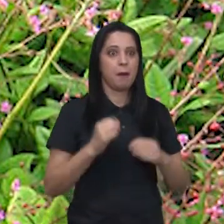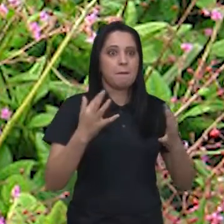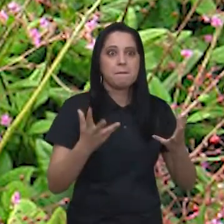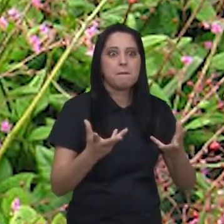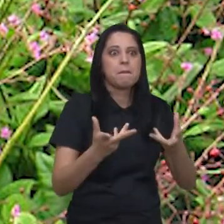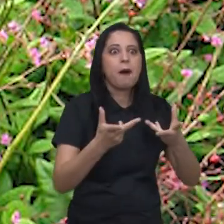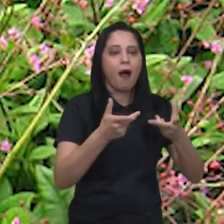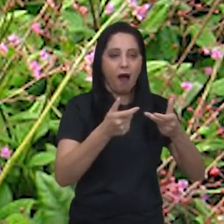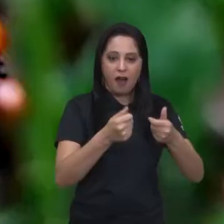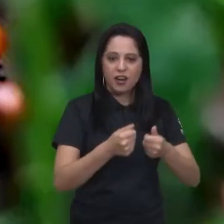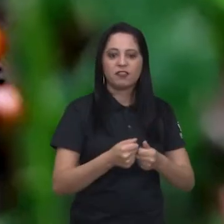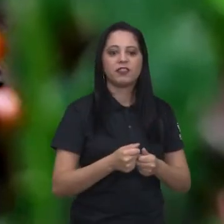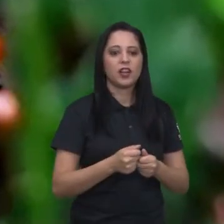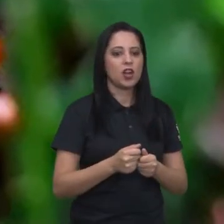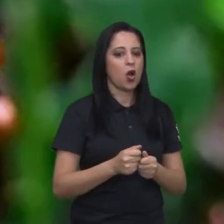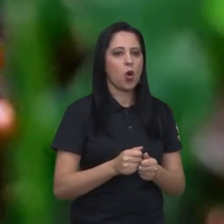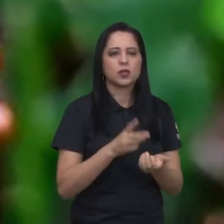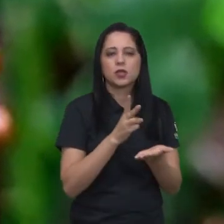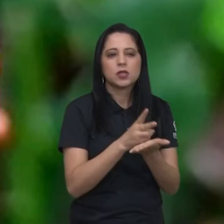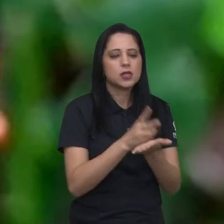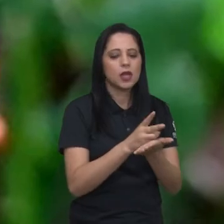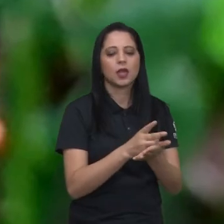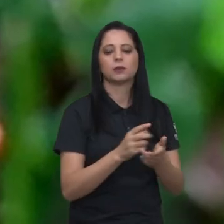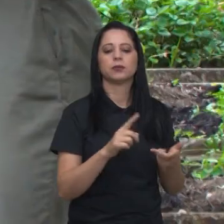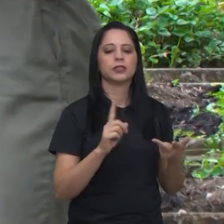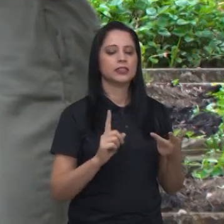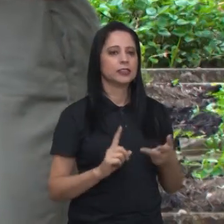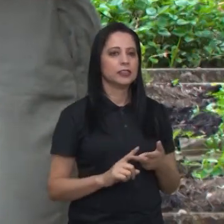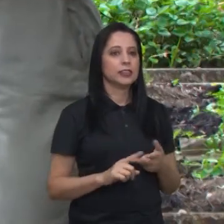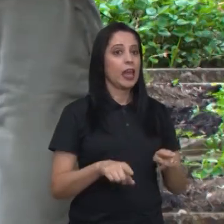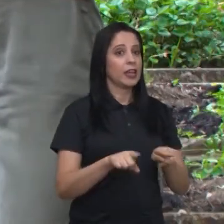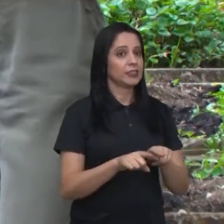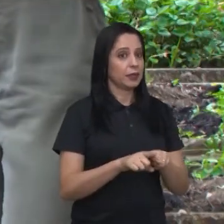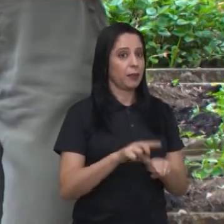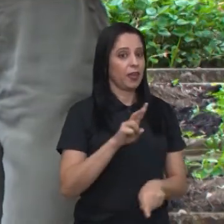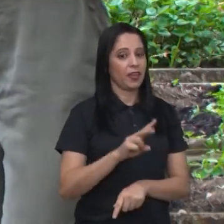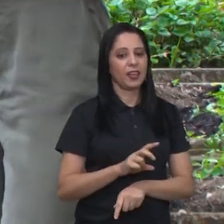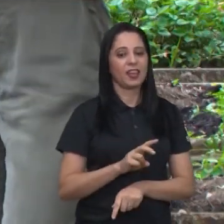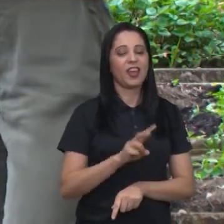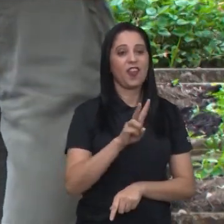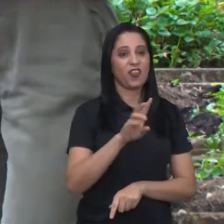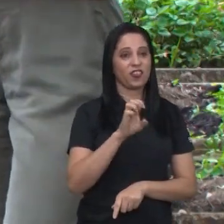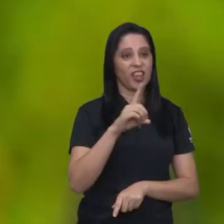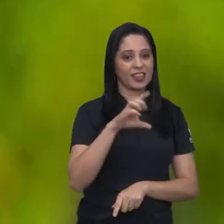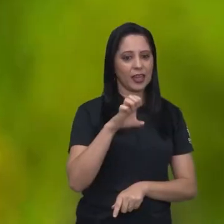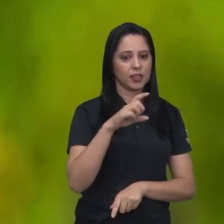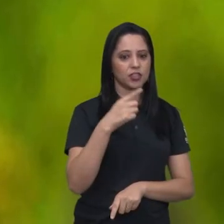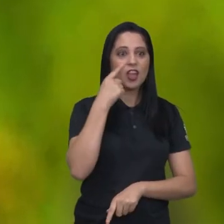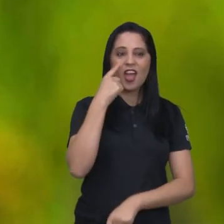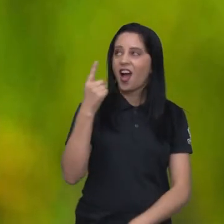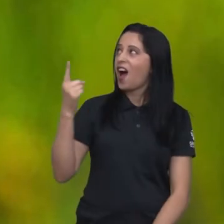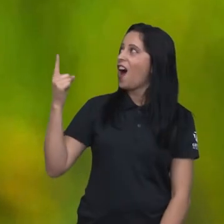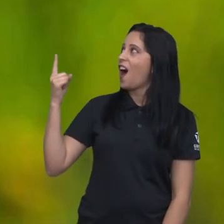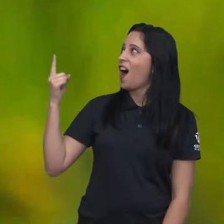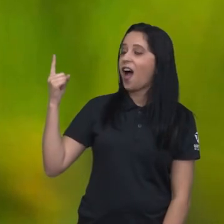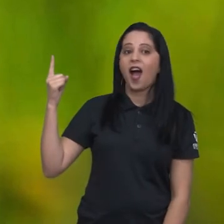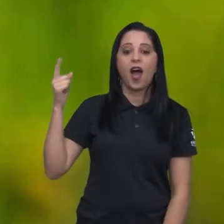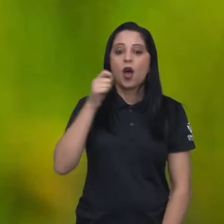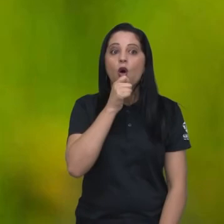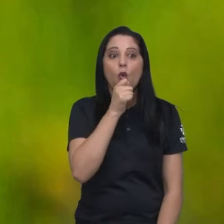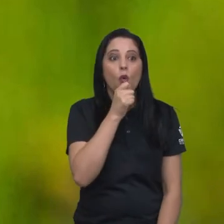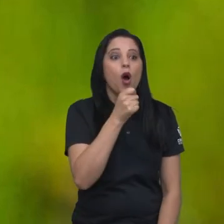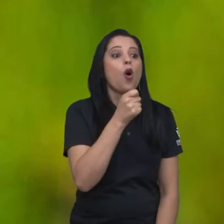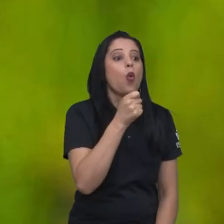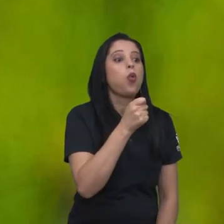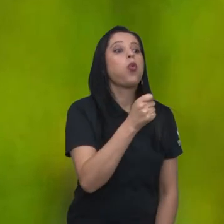excelente, nutritiva, que nasce em tudo que é canto. E aí a gente tem as vedetes, Dente de leão, dá para... O dente de leão, que a gente conhece